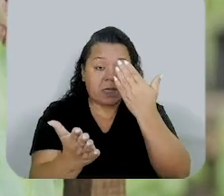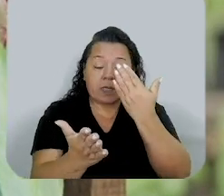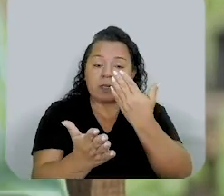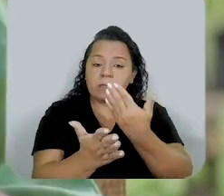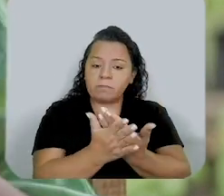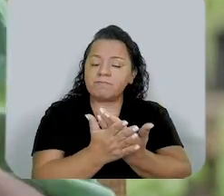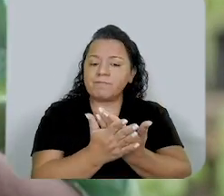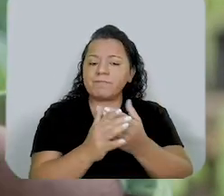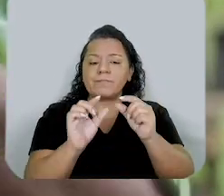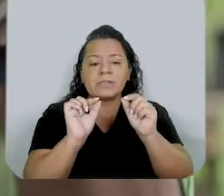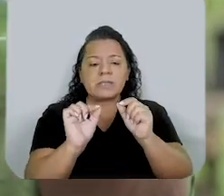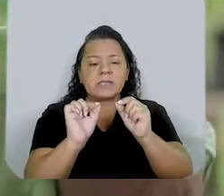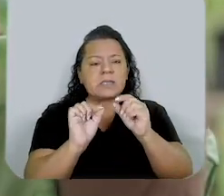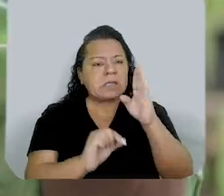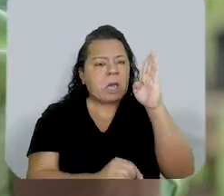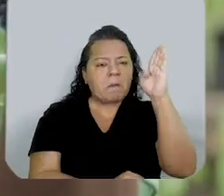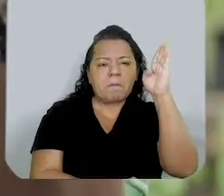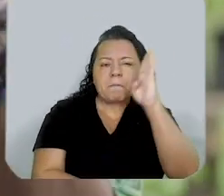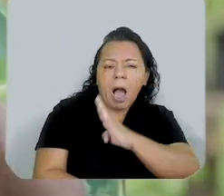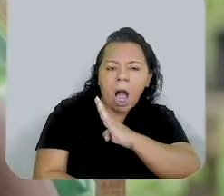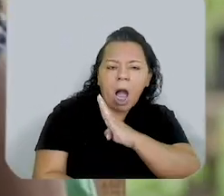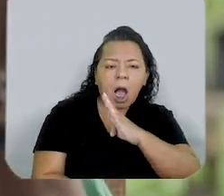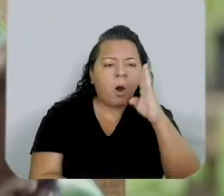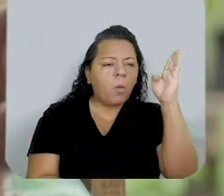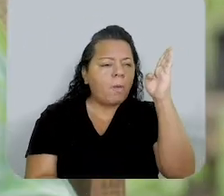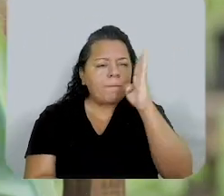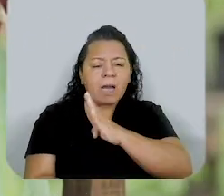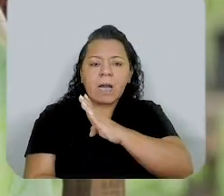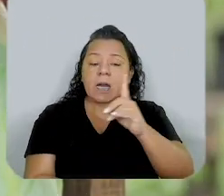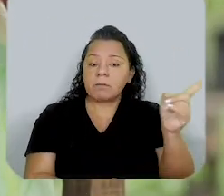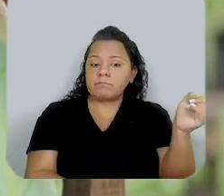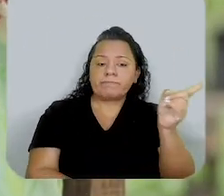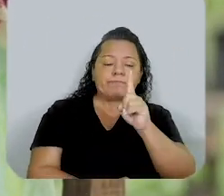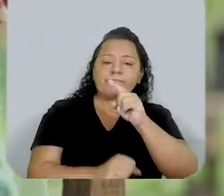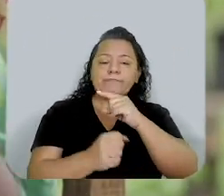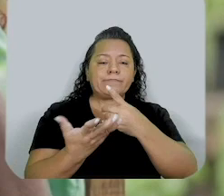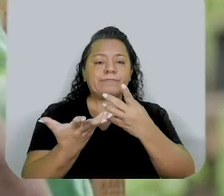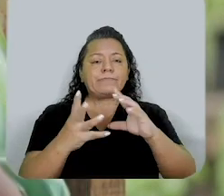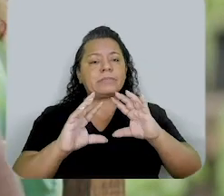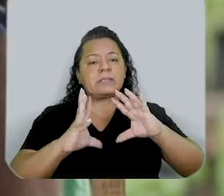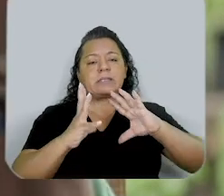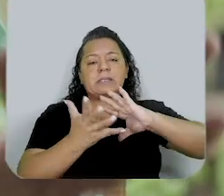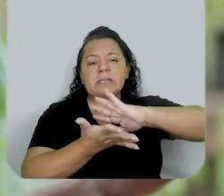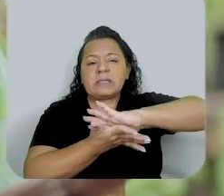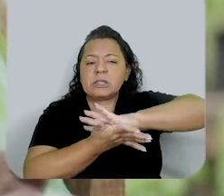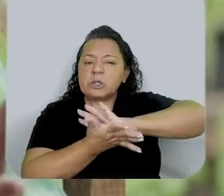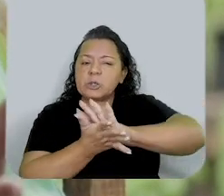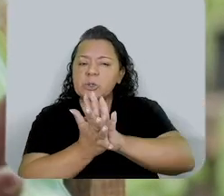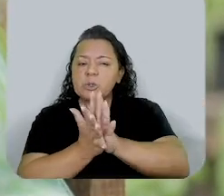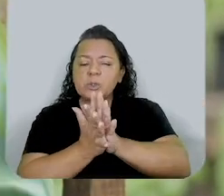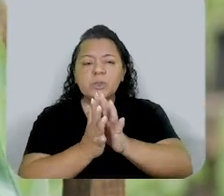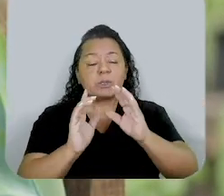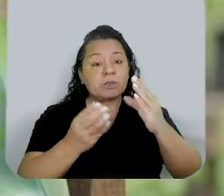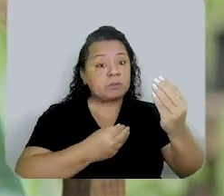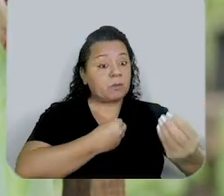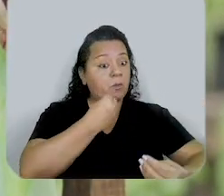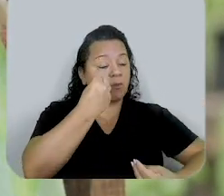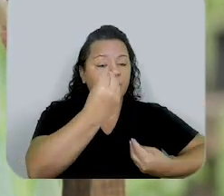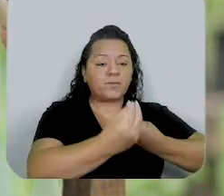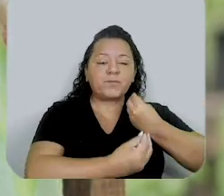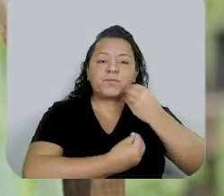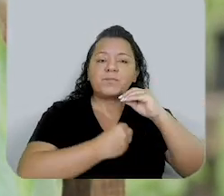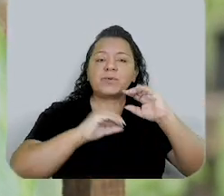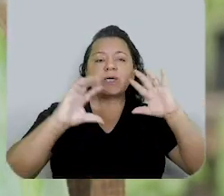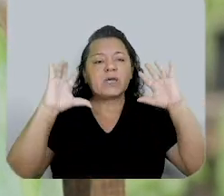tão perverso, de sair destruindo vidas, né, destruindo tudo que você construiu. Eu não